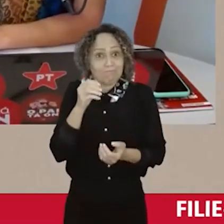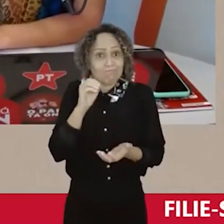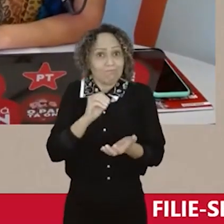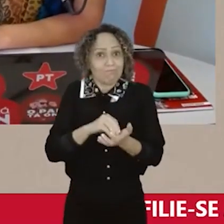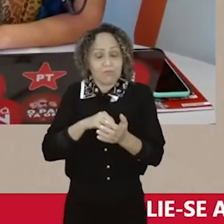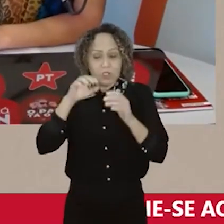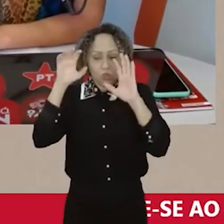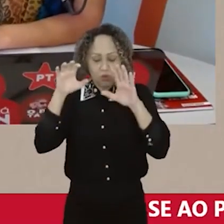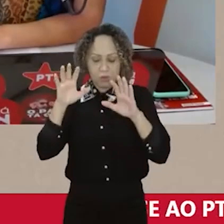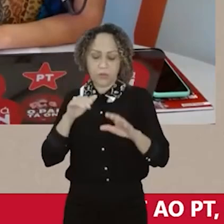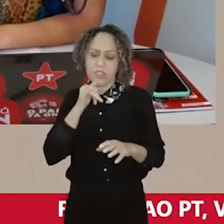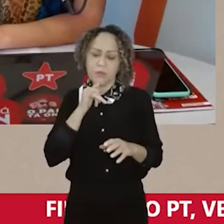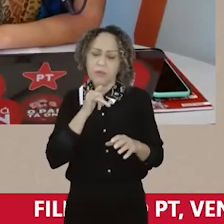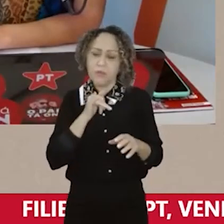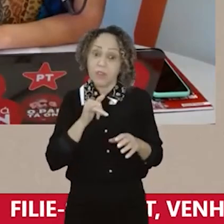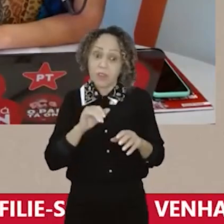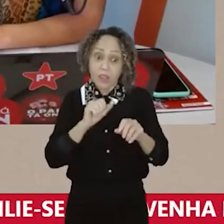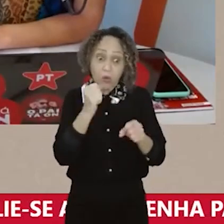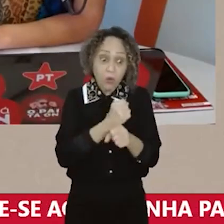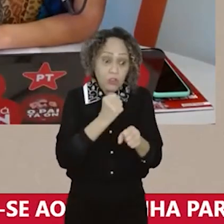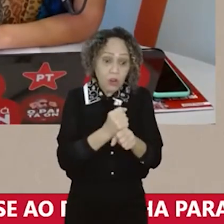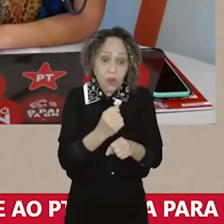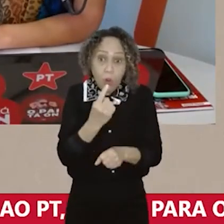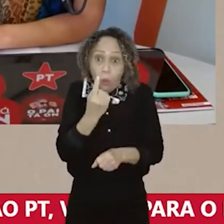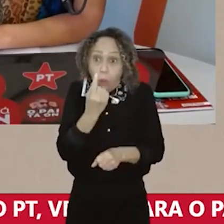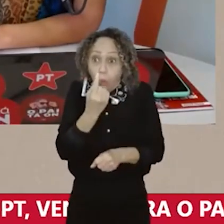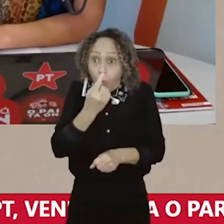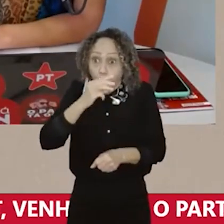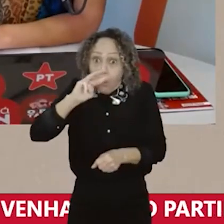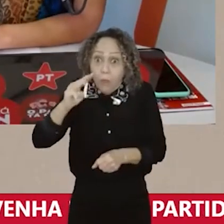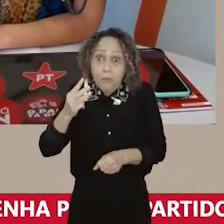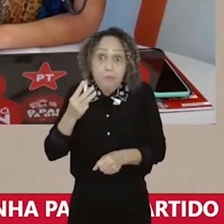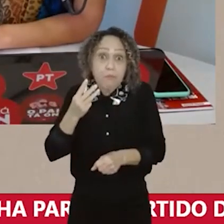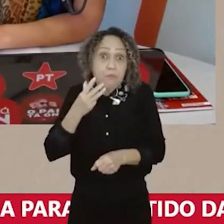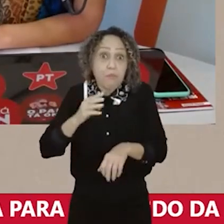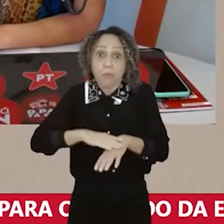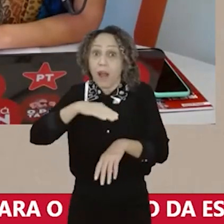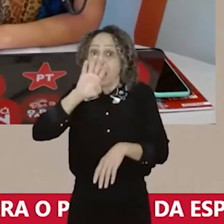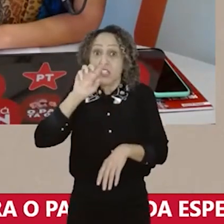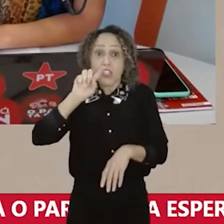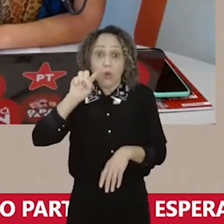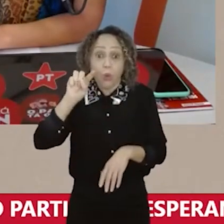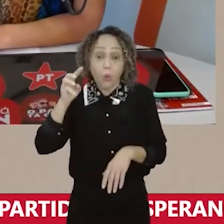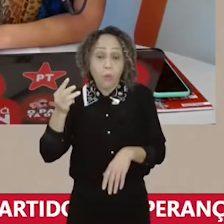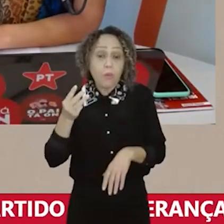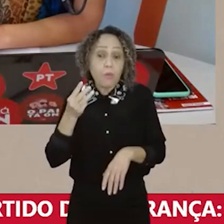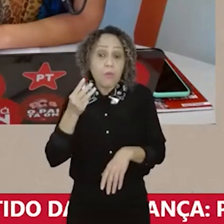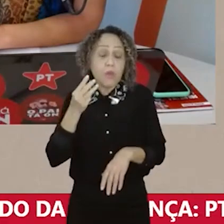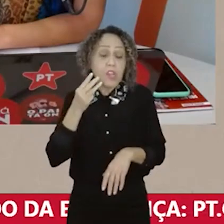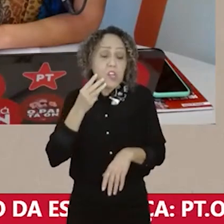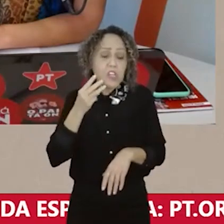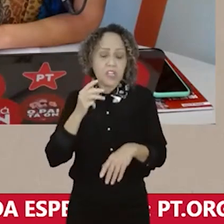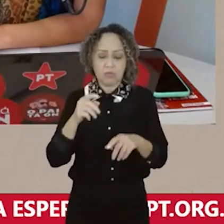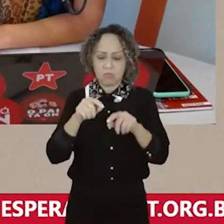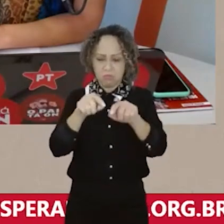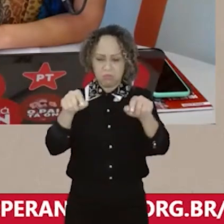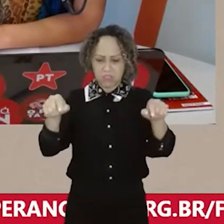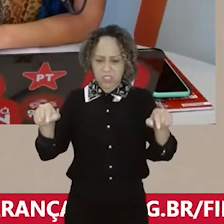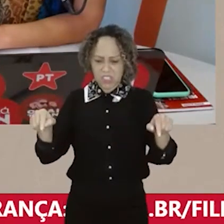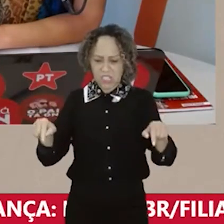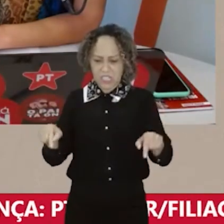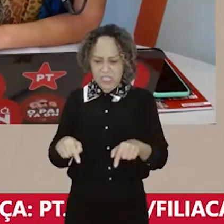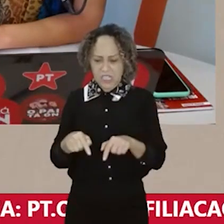1.200.000 cisternas para o Nordeste, quem prioritariamente foi beneficiado? As mulheres e as